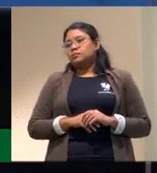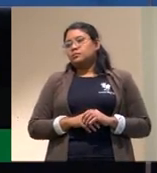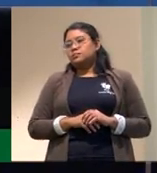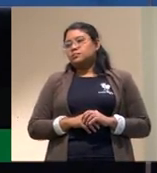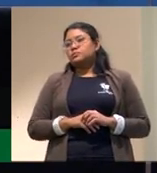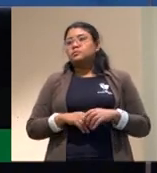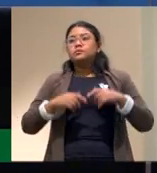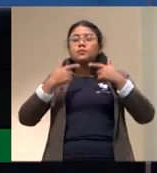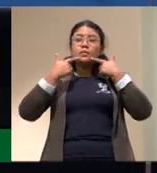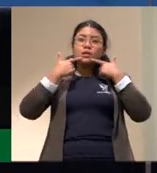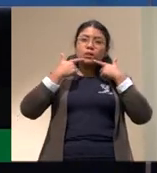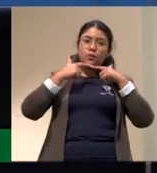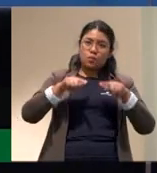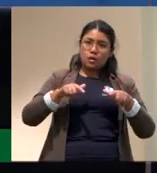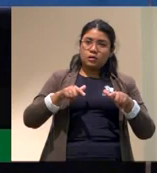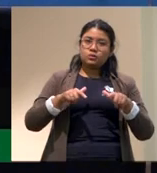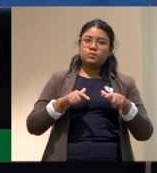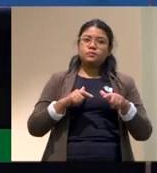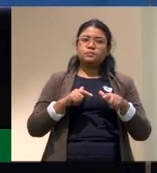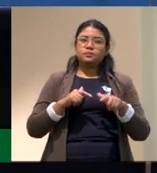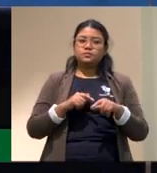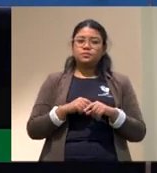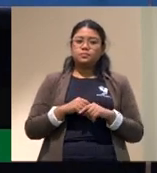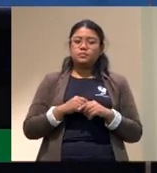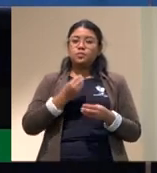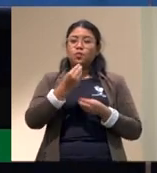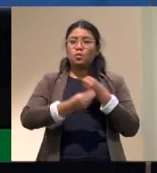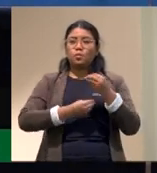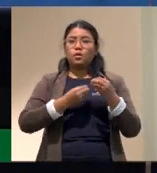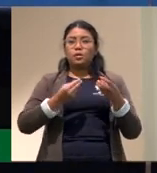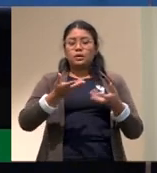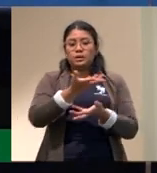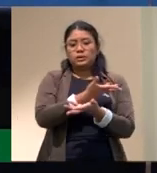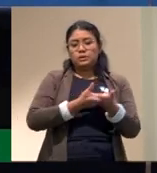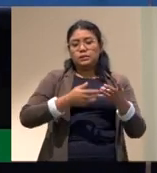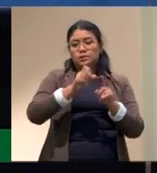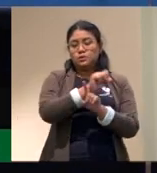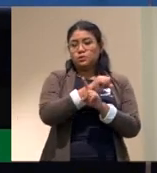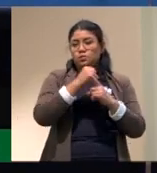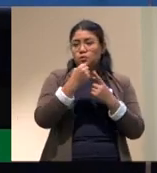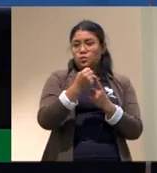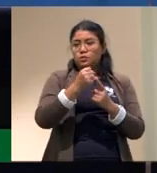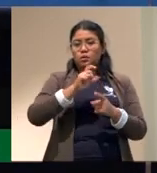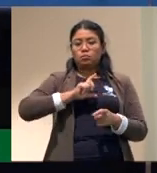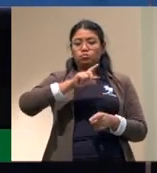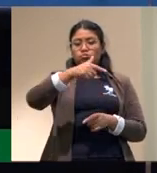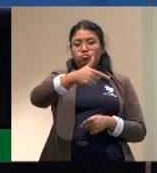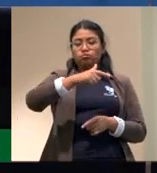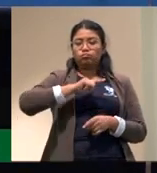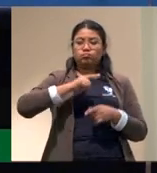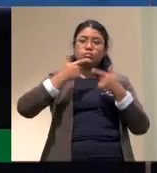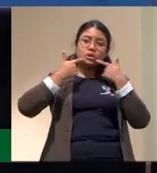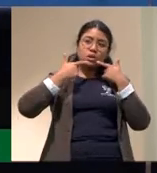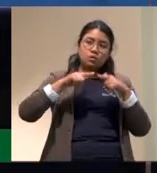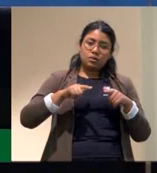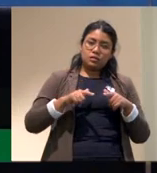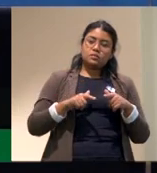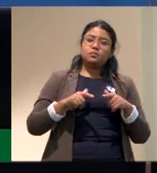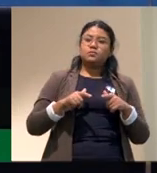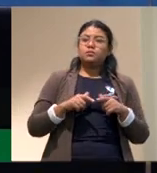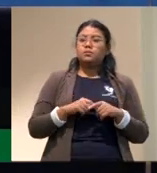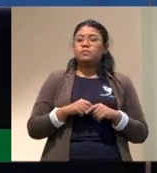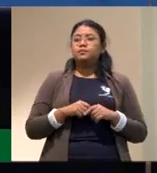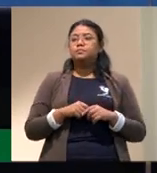a linguagem ela só se dá nessa interação social com o outro, né? Não é assim